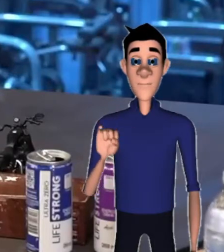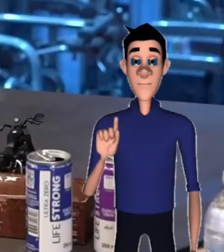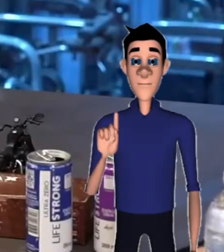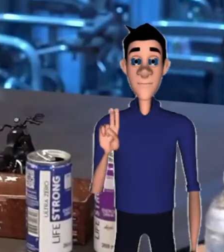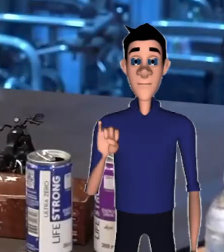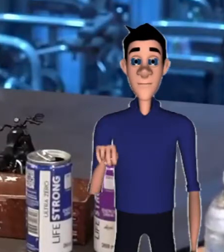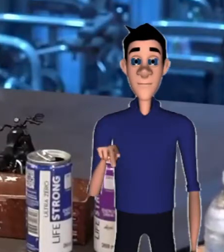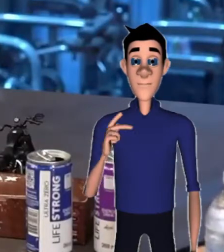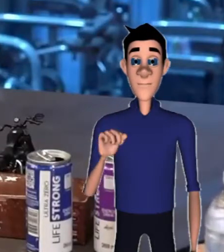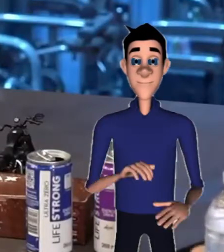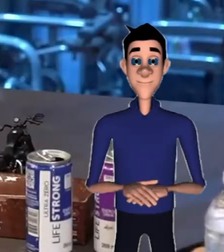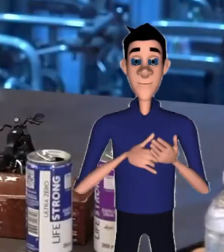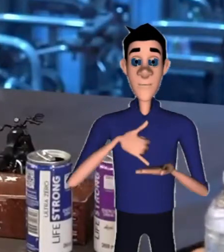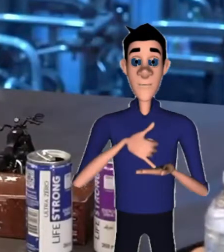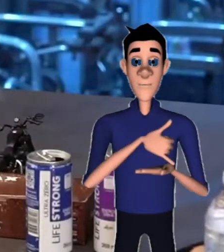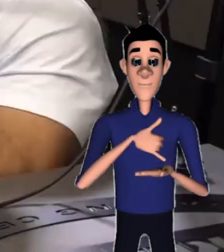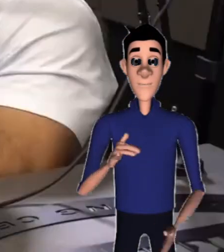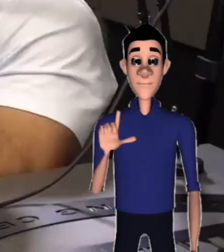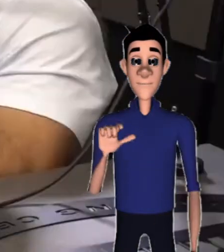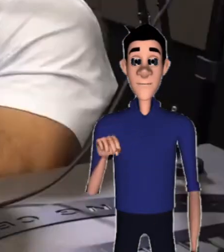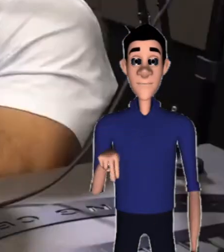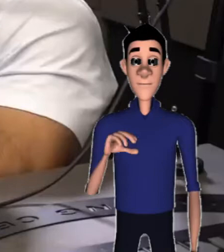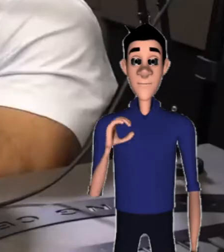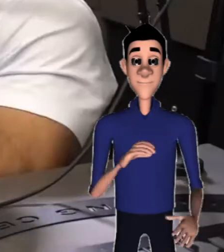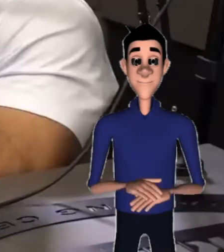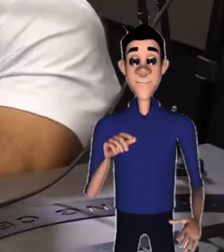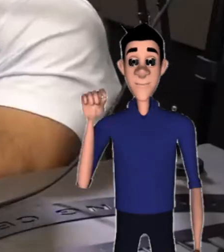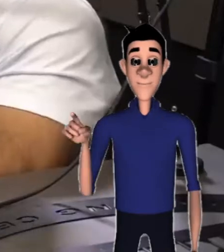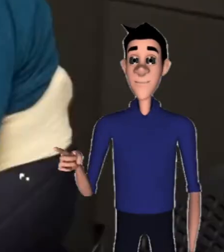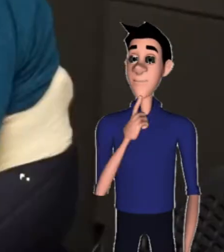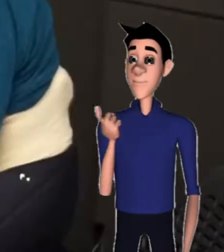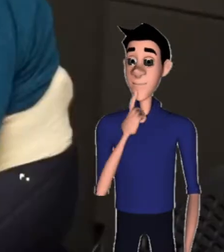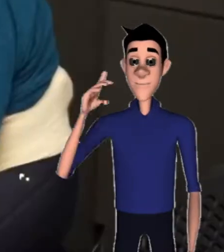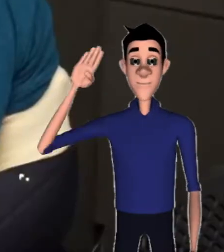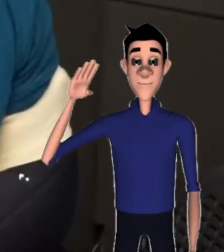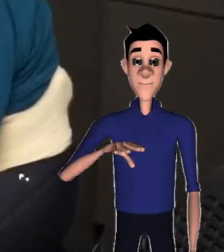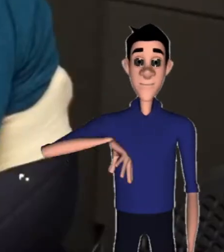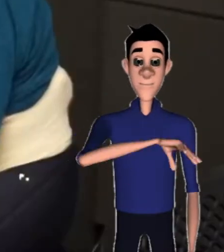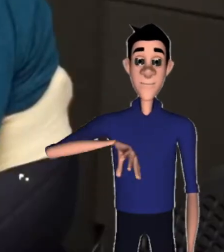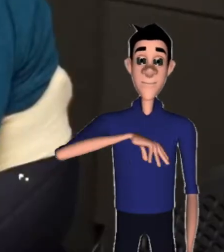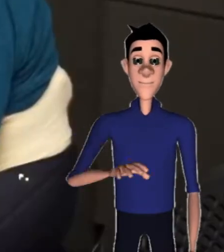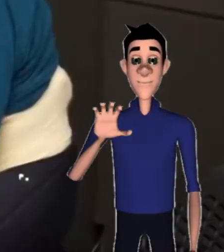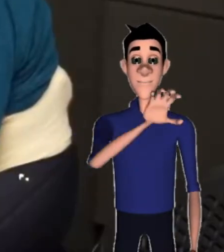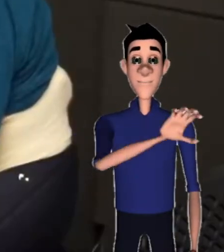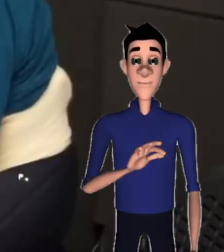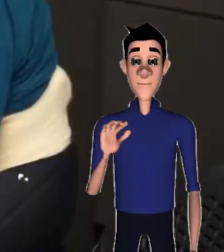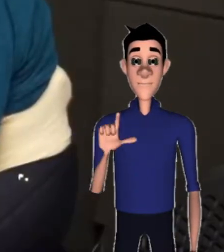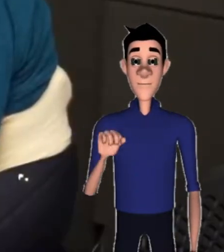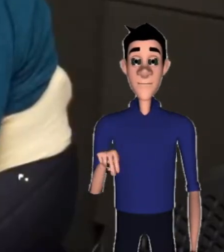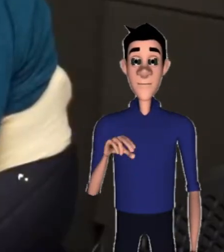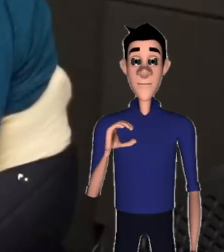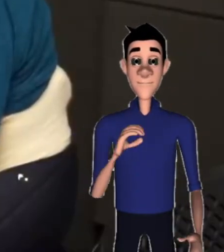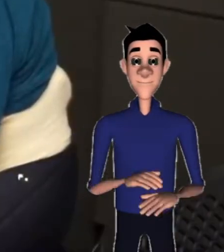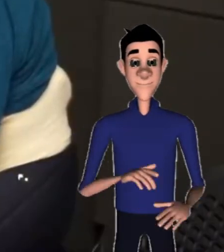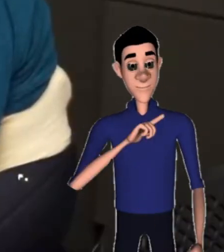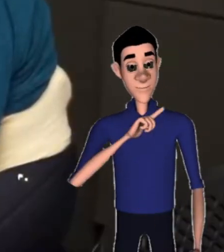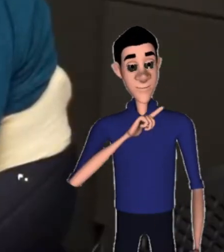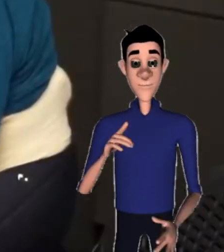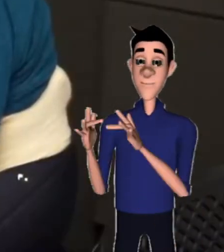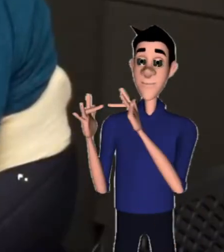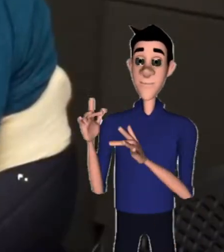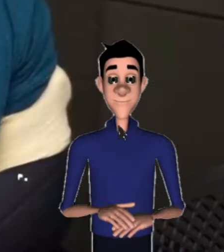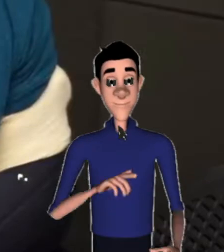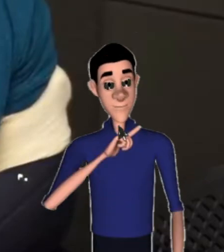aquele treino forte. Aquela barriguinha de lombriguinha, sabe? Essa gordura no flanco que ele fala,